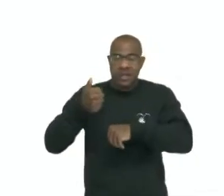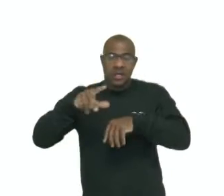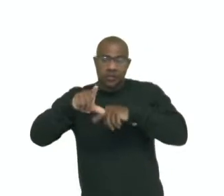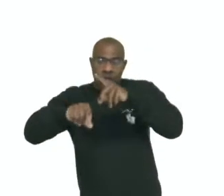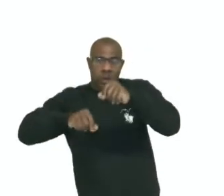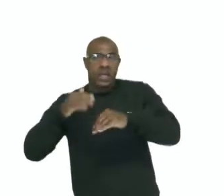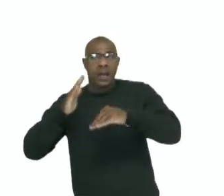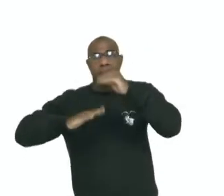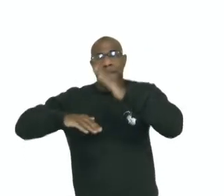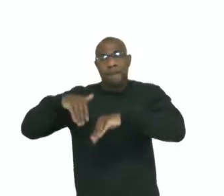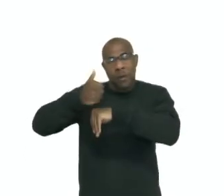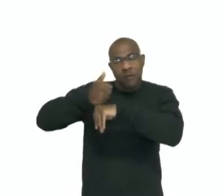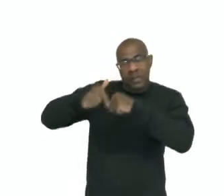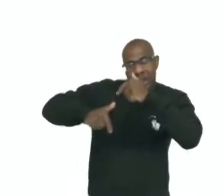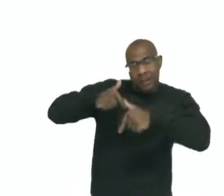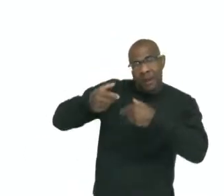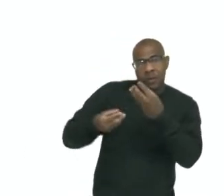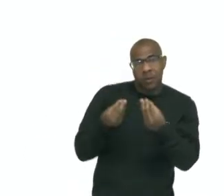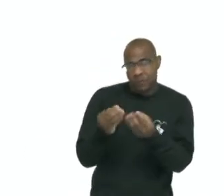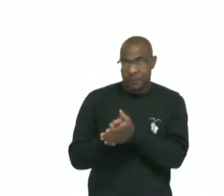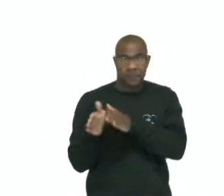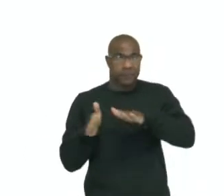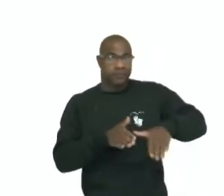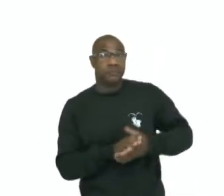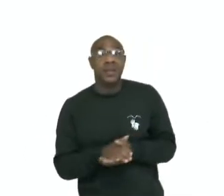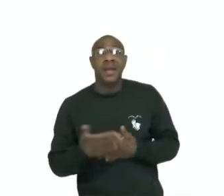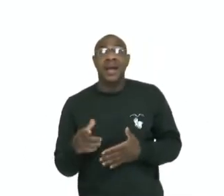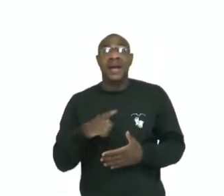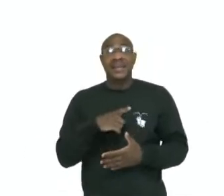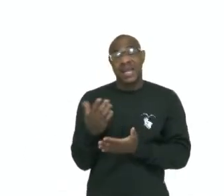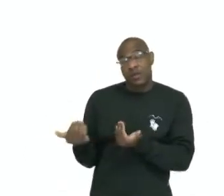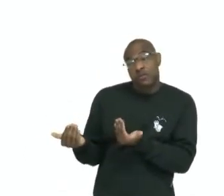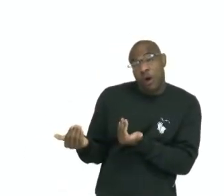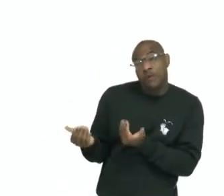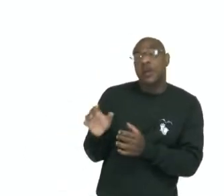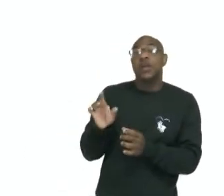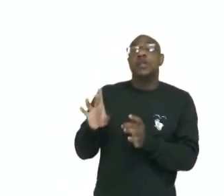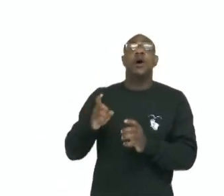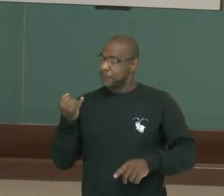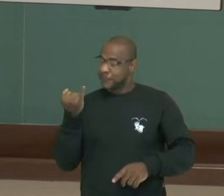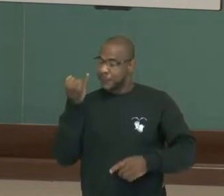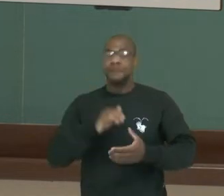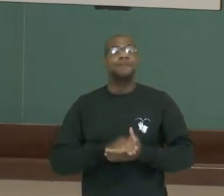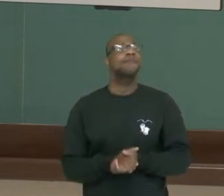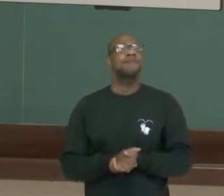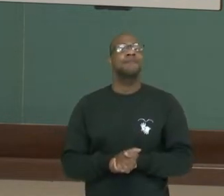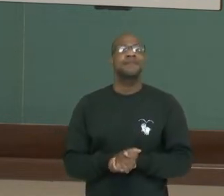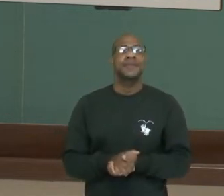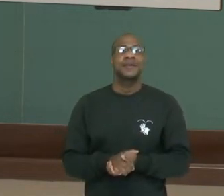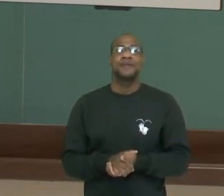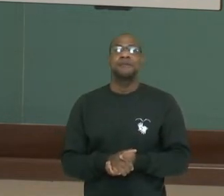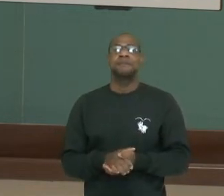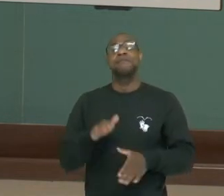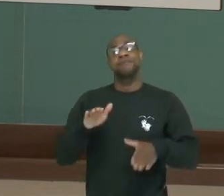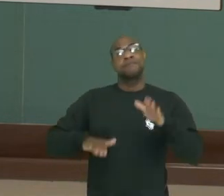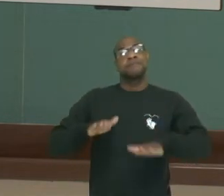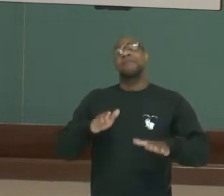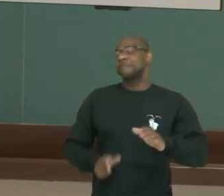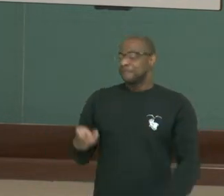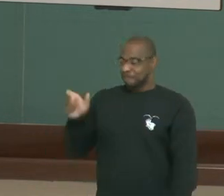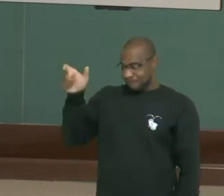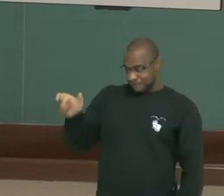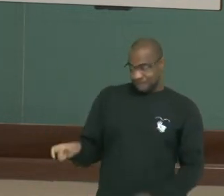encontram e a entrevista acontece. E posteriormente o que nós encontramos como resultado nos jornais, nas revistas